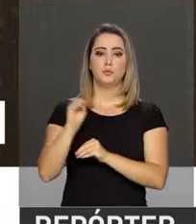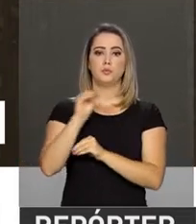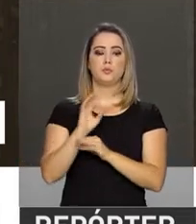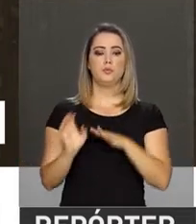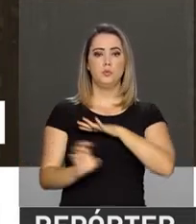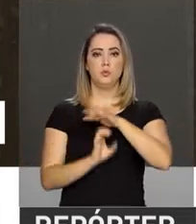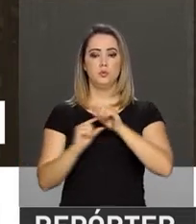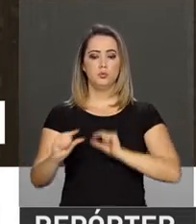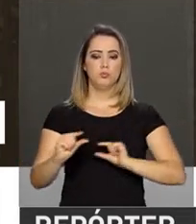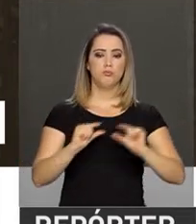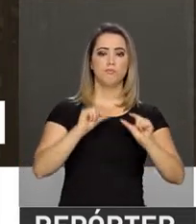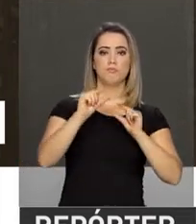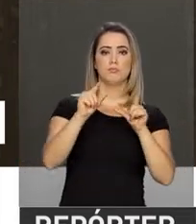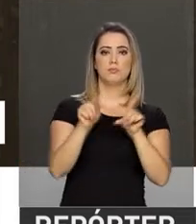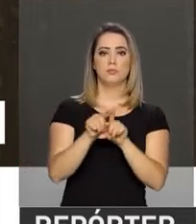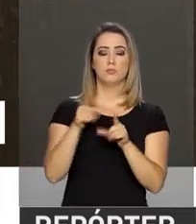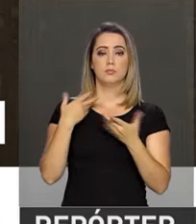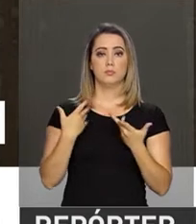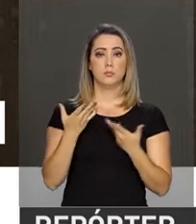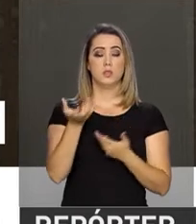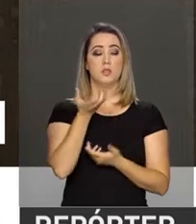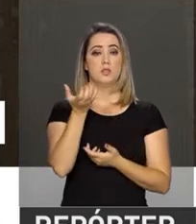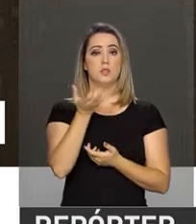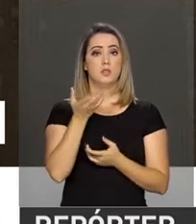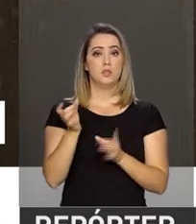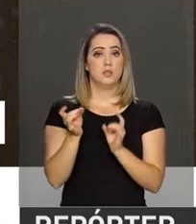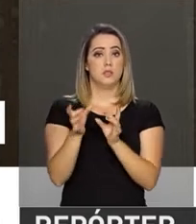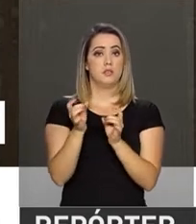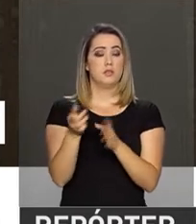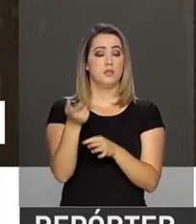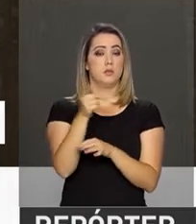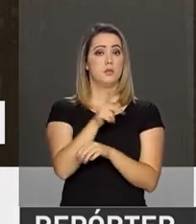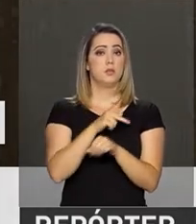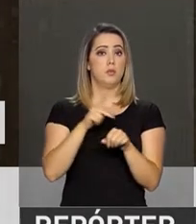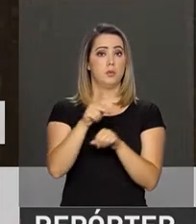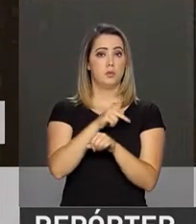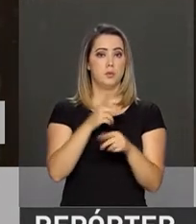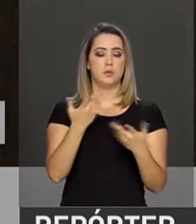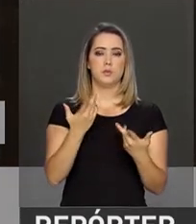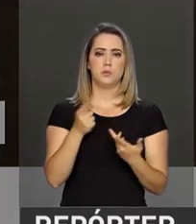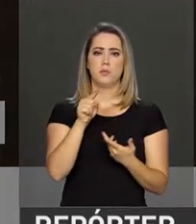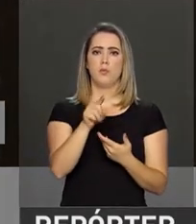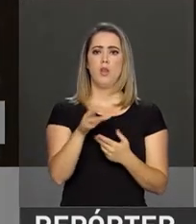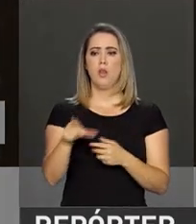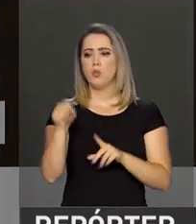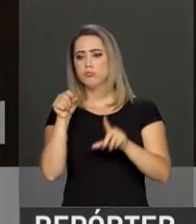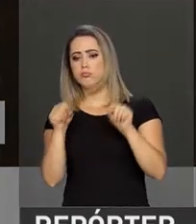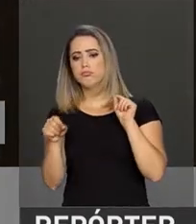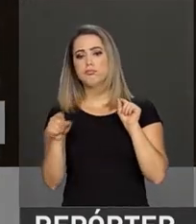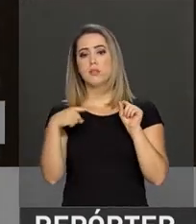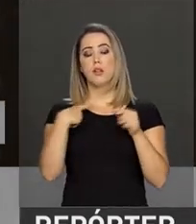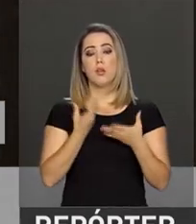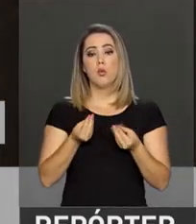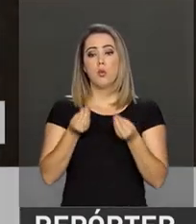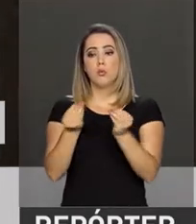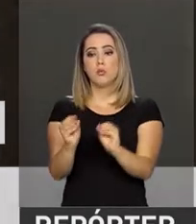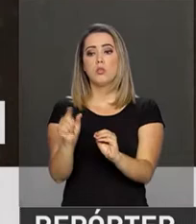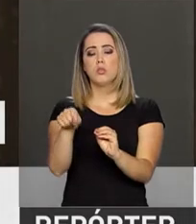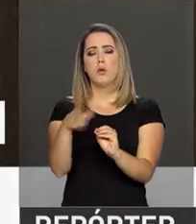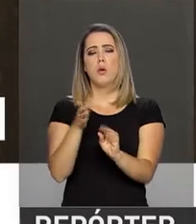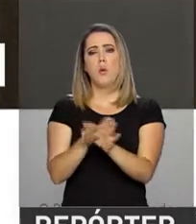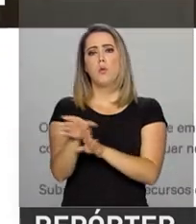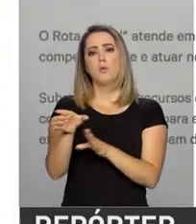micro, pequenas e médias empresas interessadas em exportar. As indústrias selecionadas vão receber consultoria